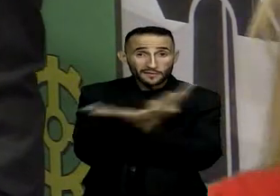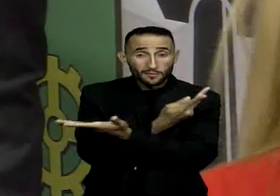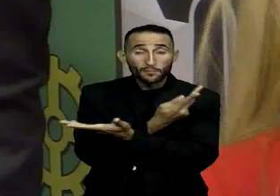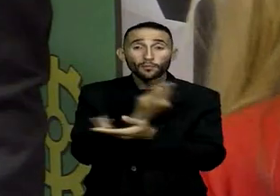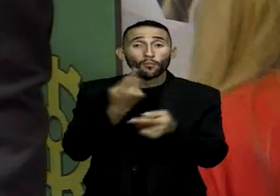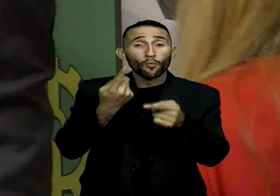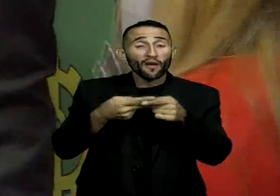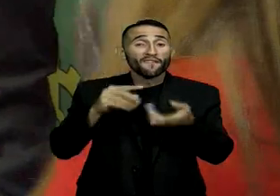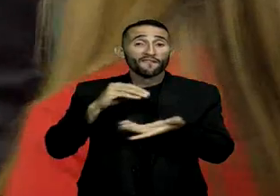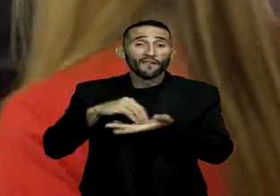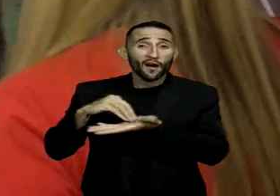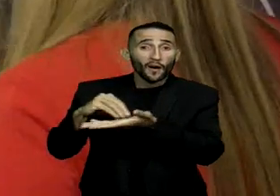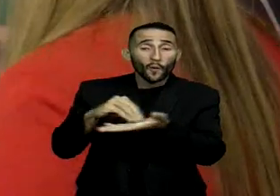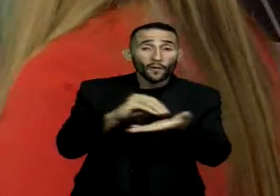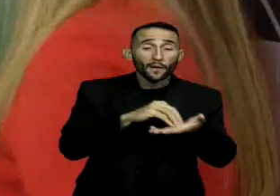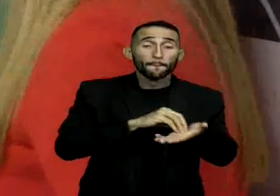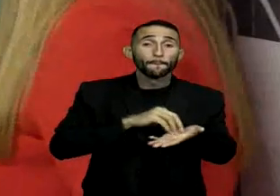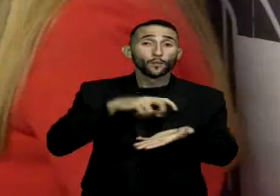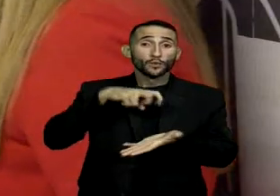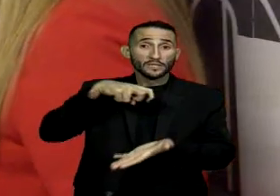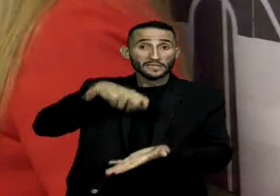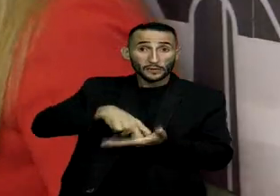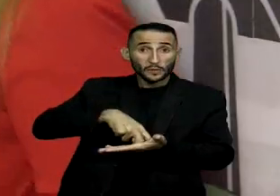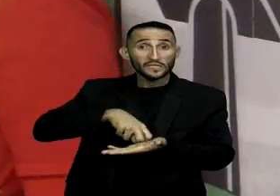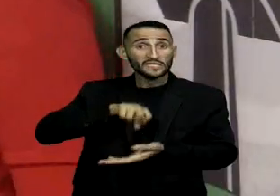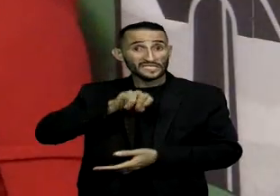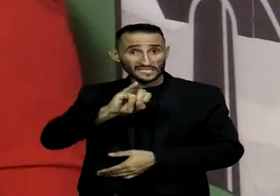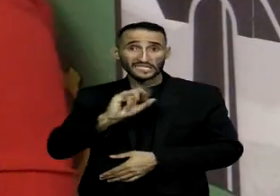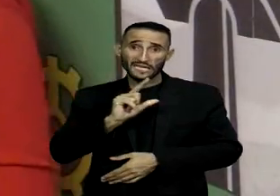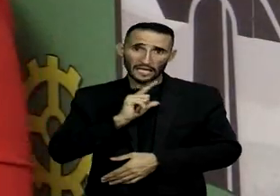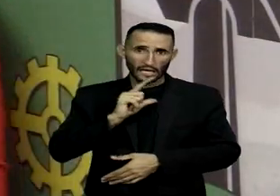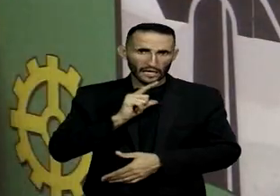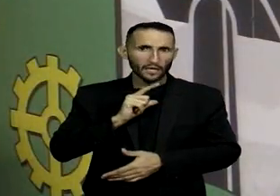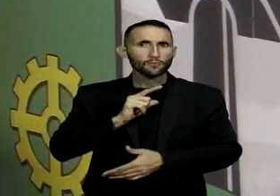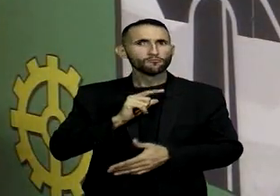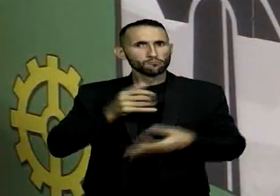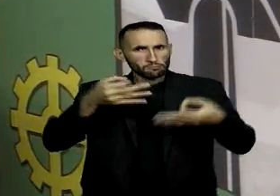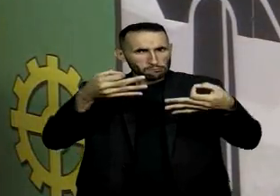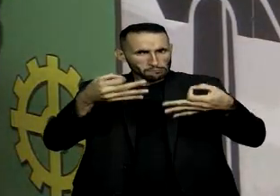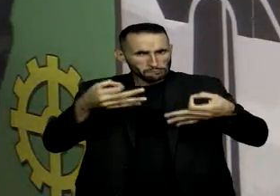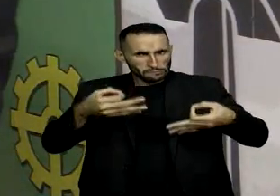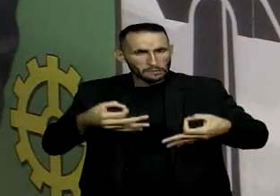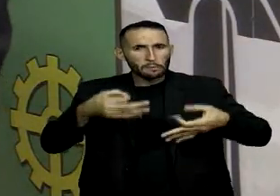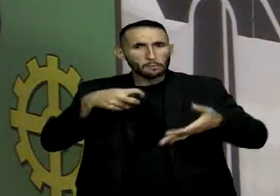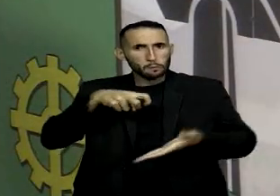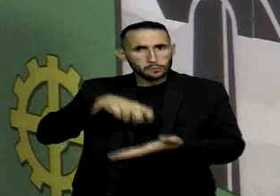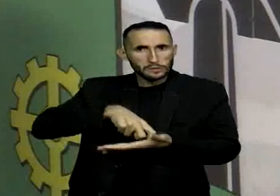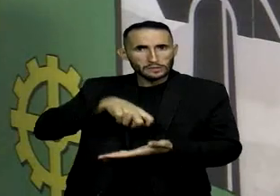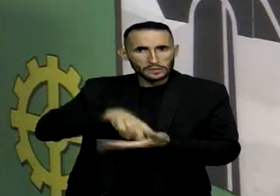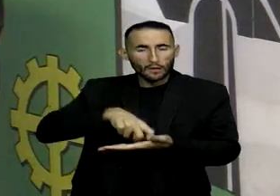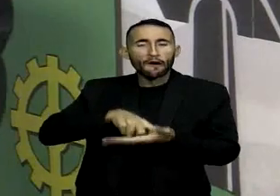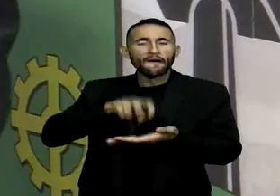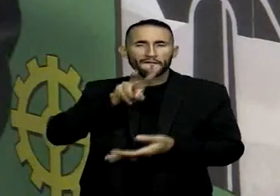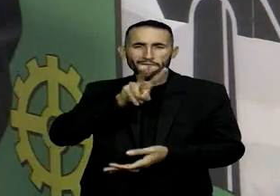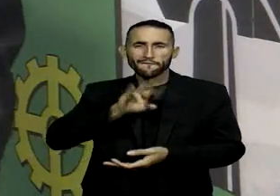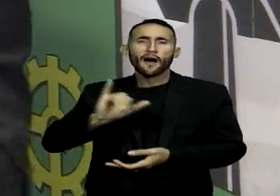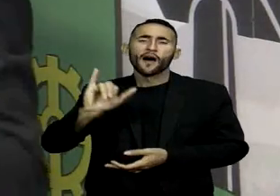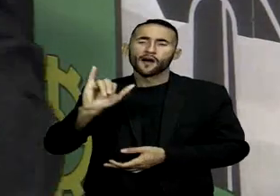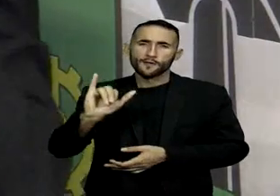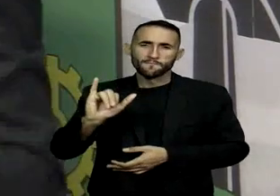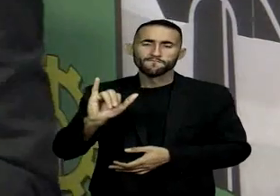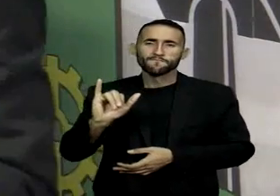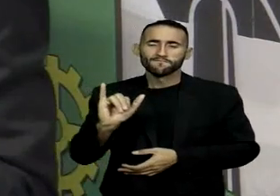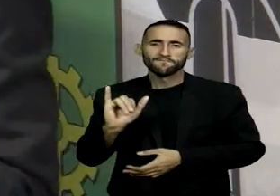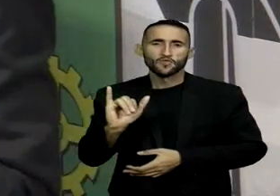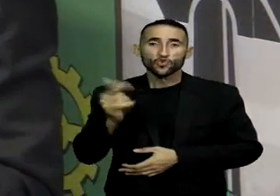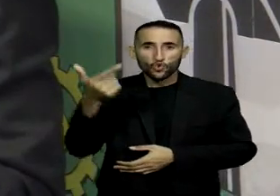a punição. Isso. Se existe uma punição ali, uma coisa rigorosa, então, automaticamente, já não vão